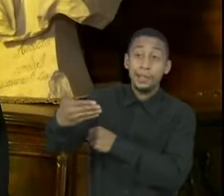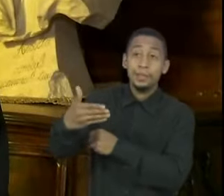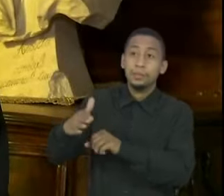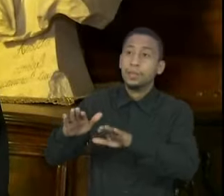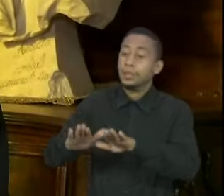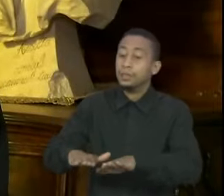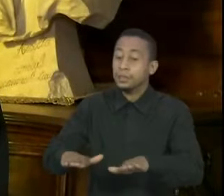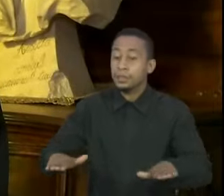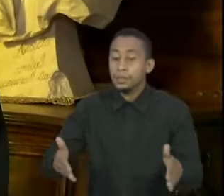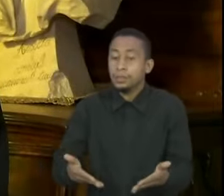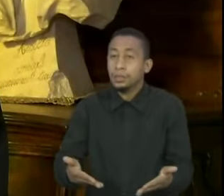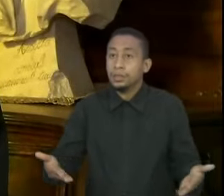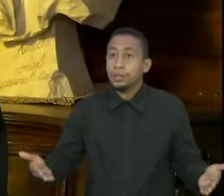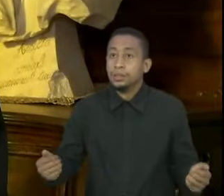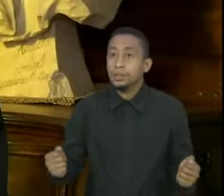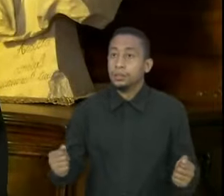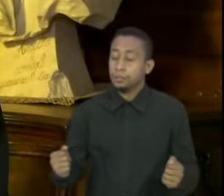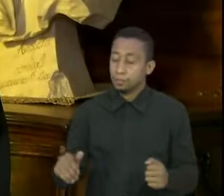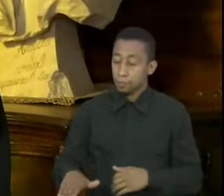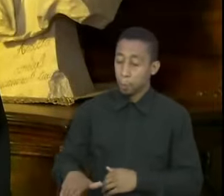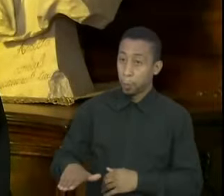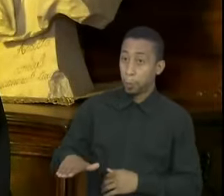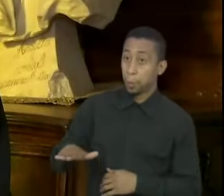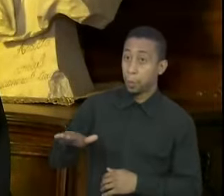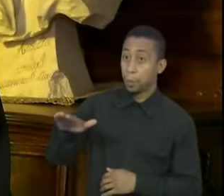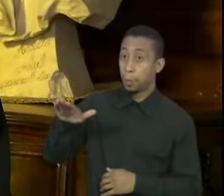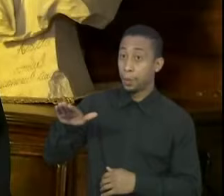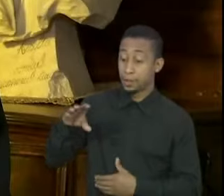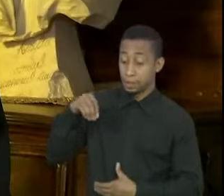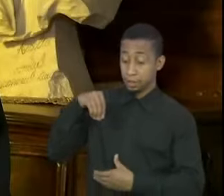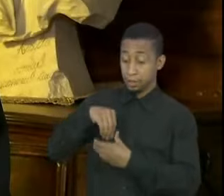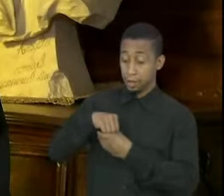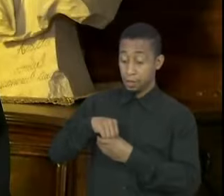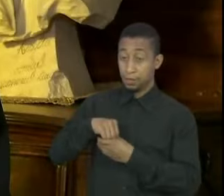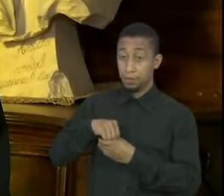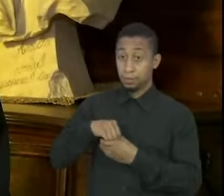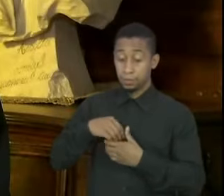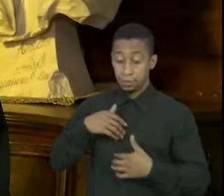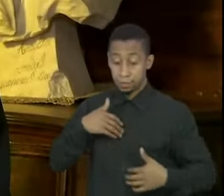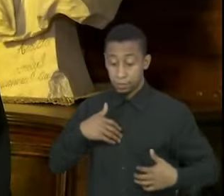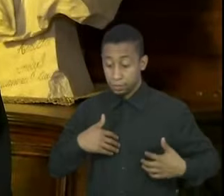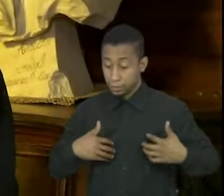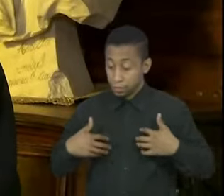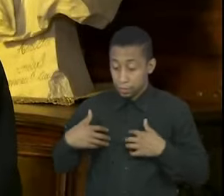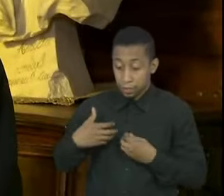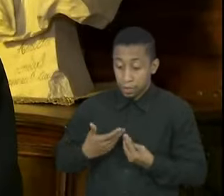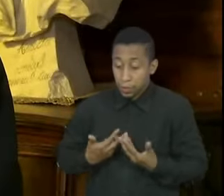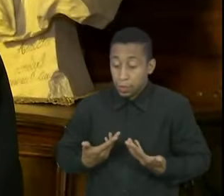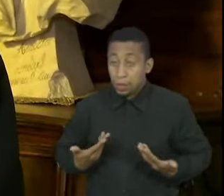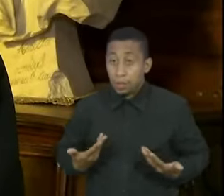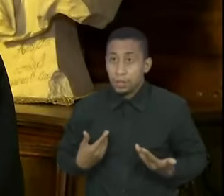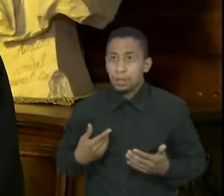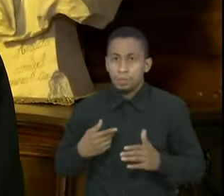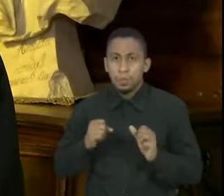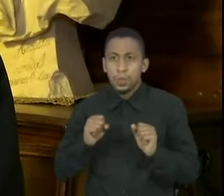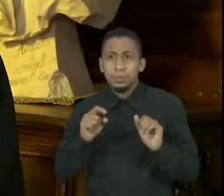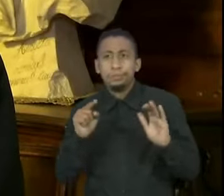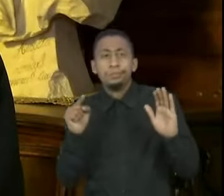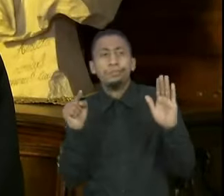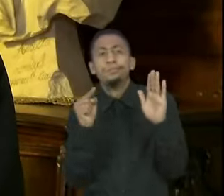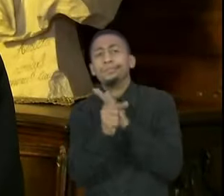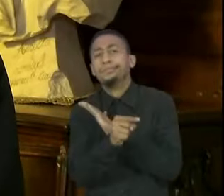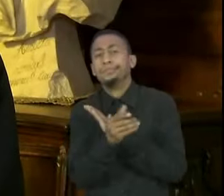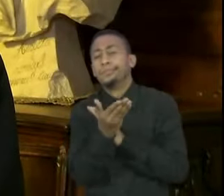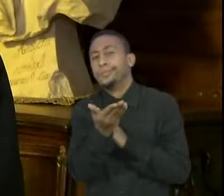vão Bom desenvolver dentro de si certas questões e vão perguntar